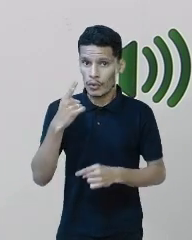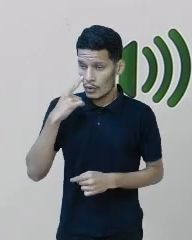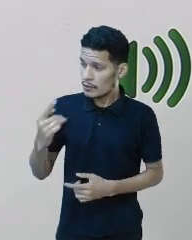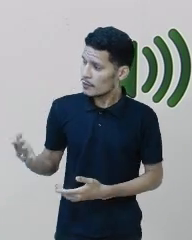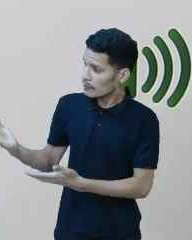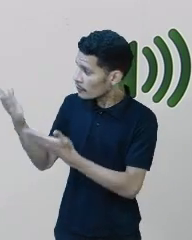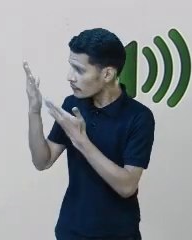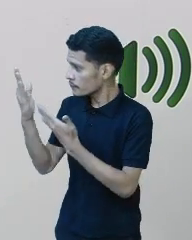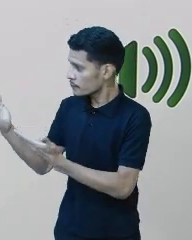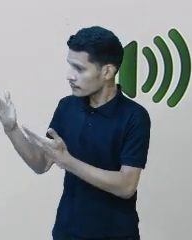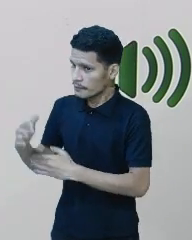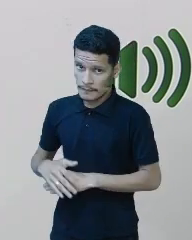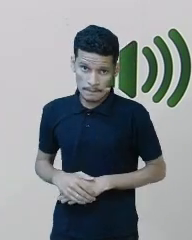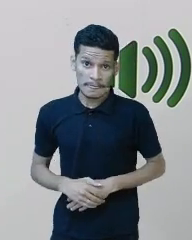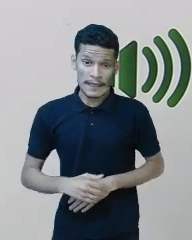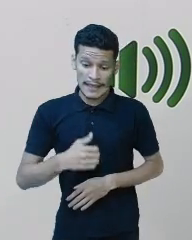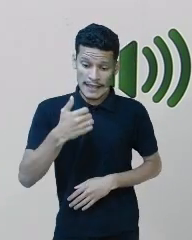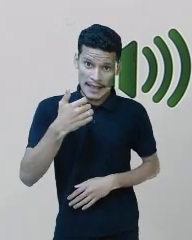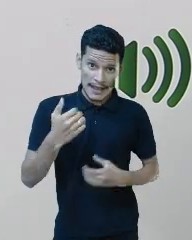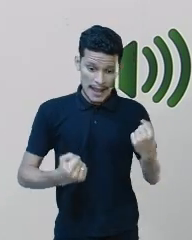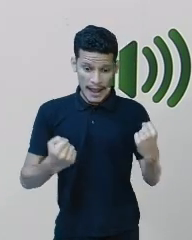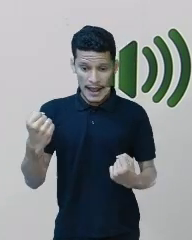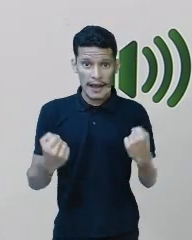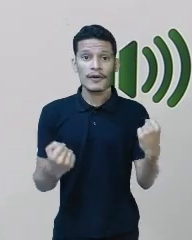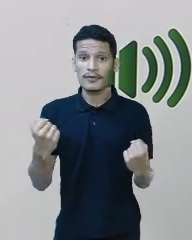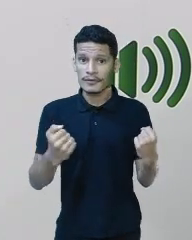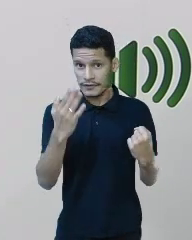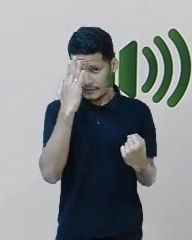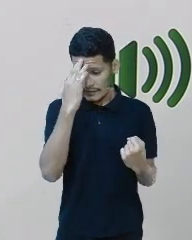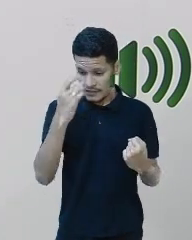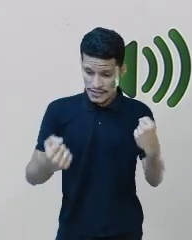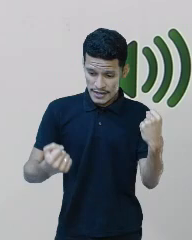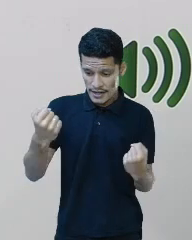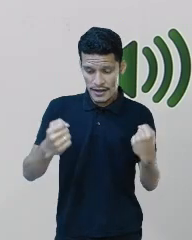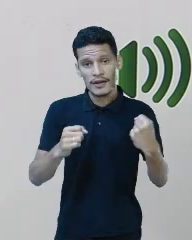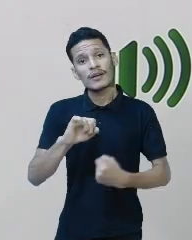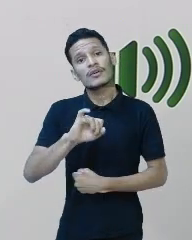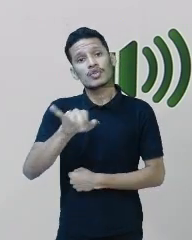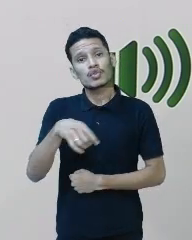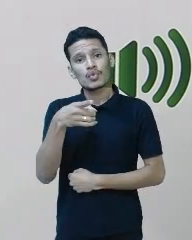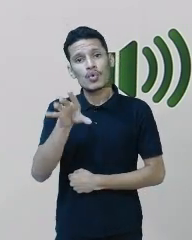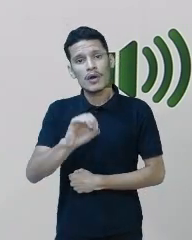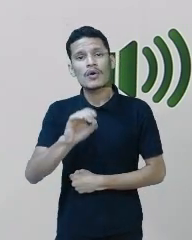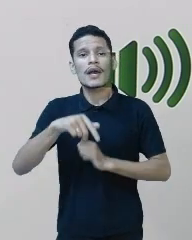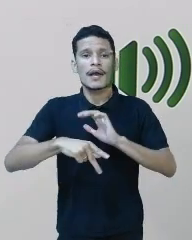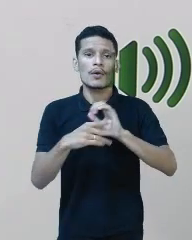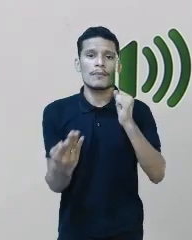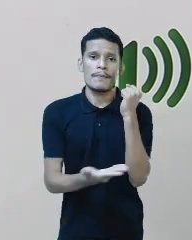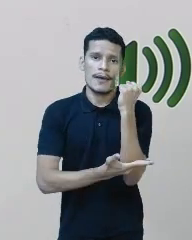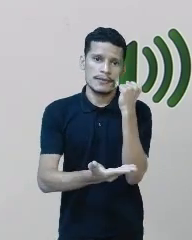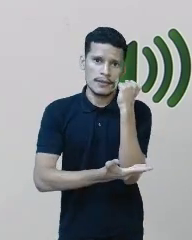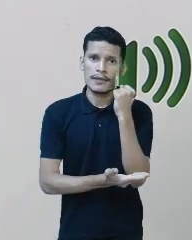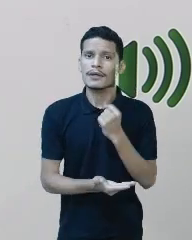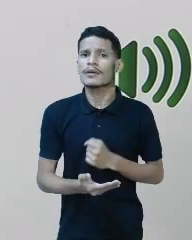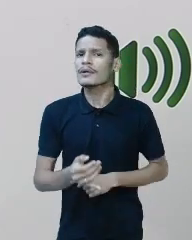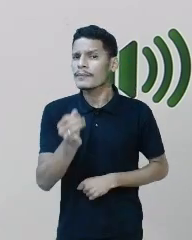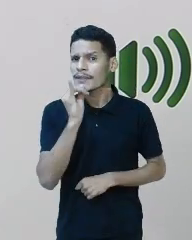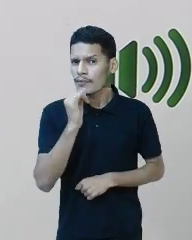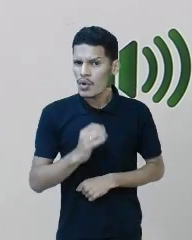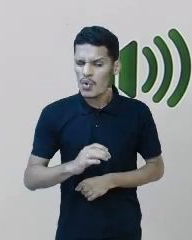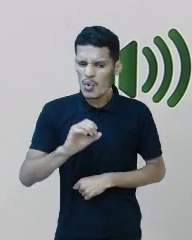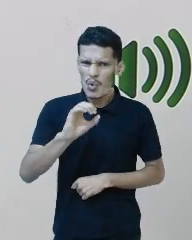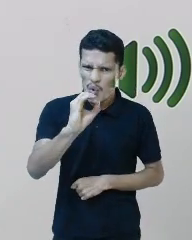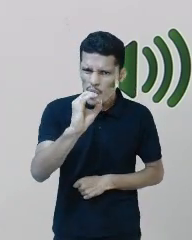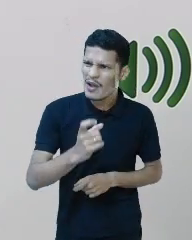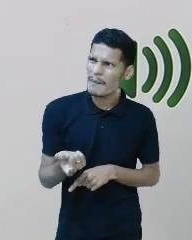O carro. Então, olha aí, o carro de João é de madeira, certo? Você não pode dizer o pipa